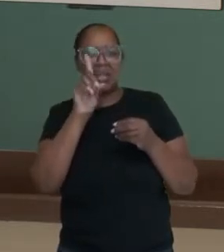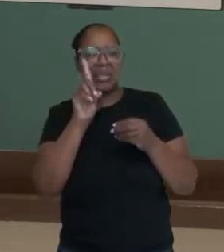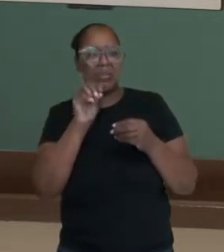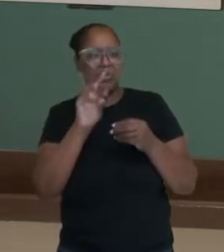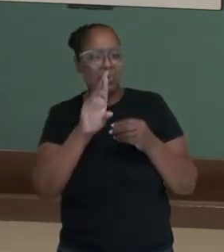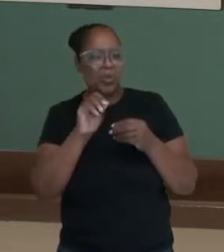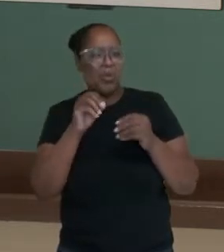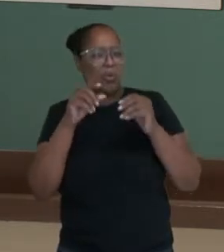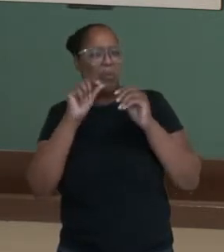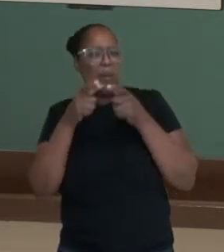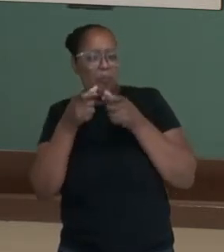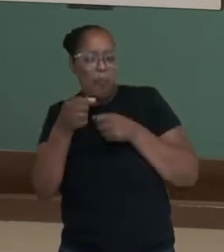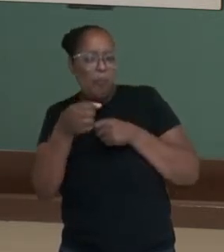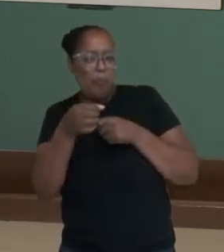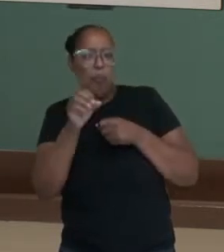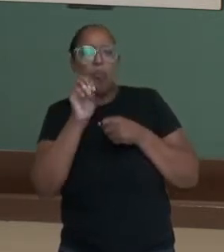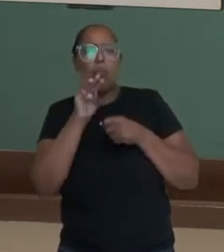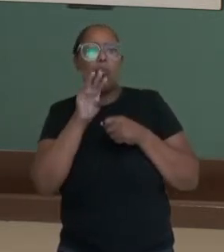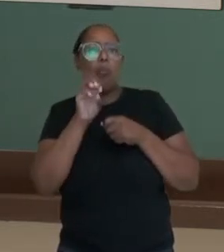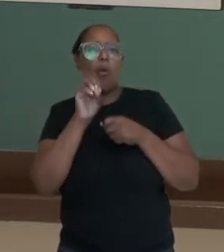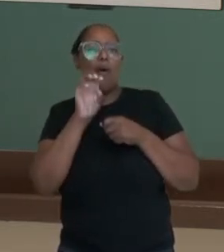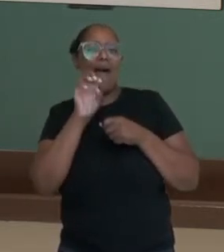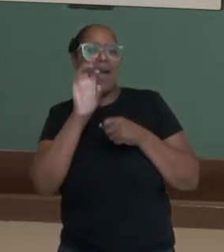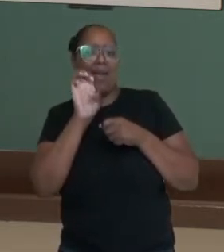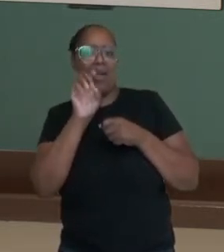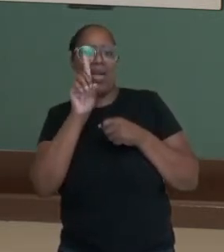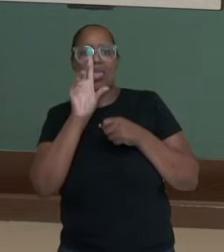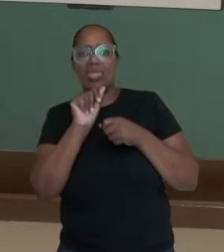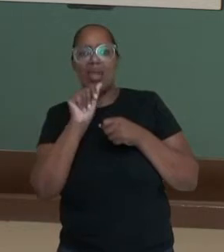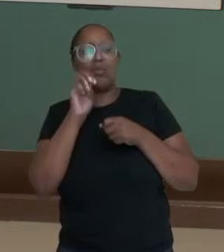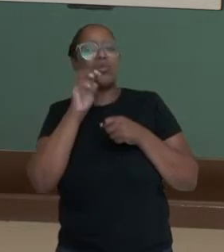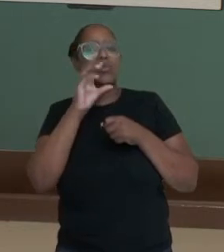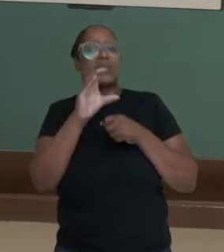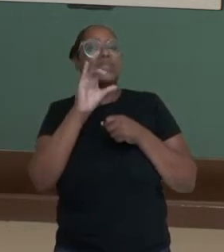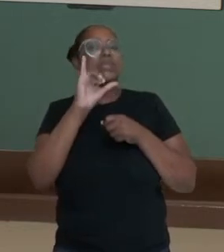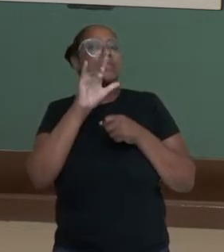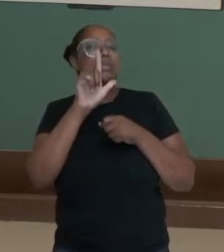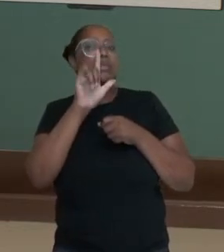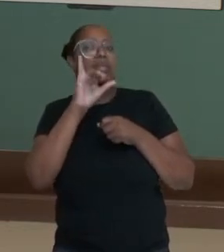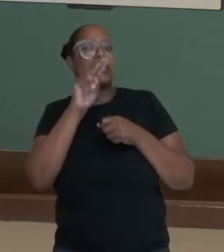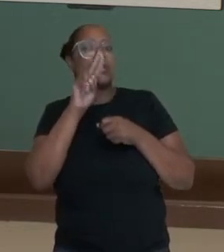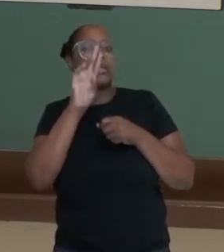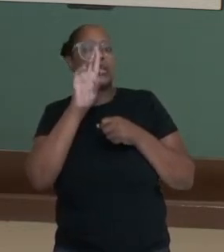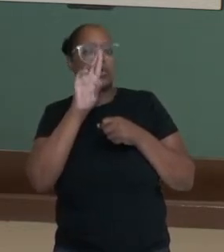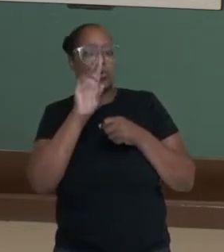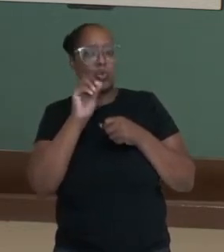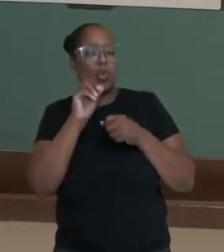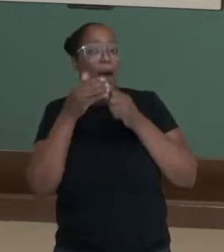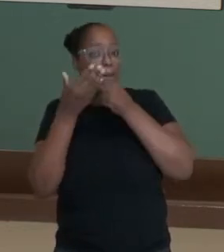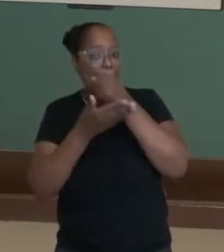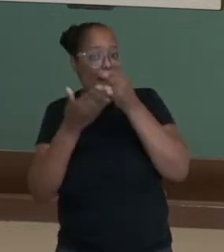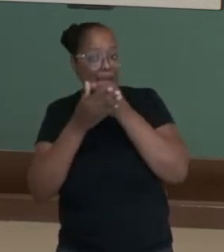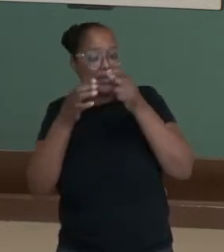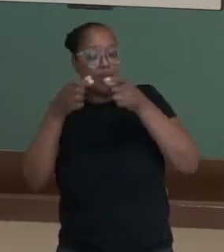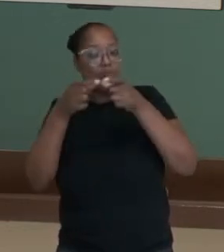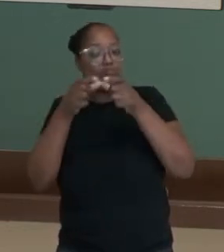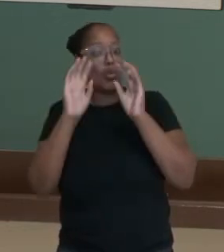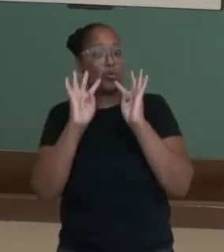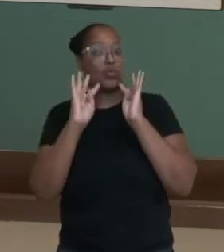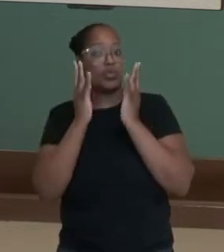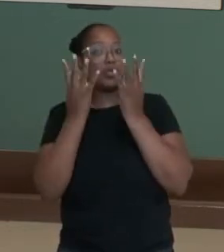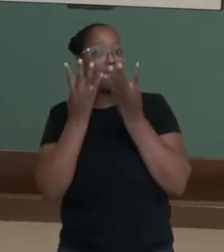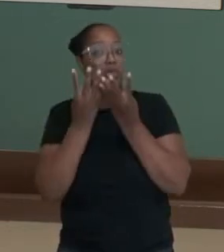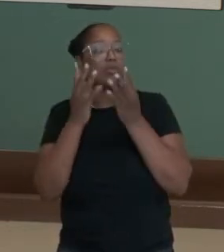Sim, gente, é um cilindro. A base dela é um círculo e a espessura dela também tem